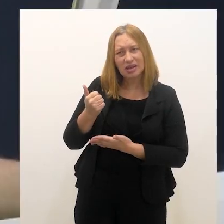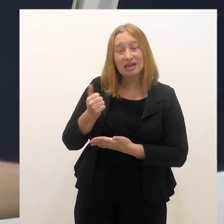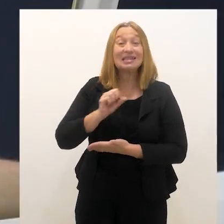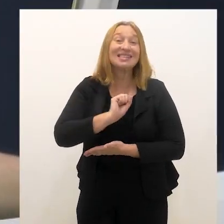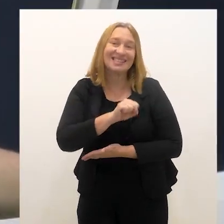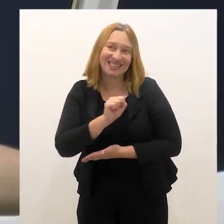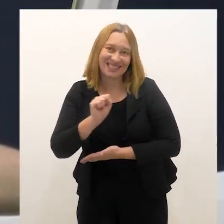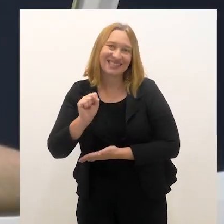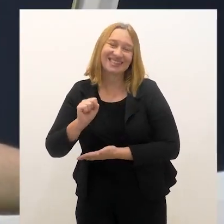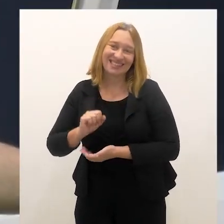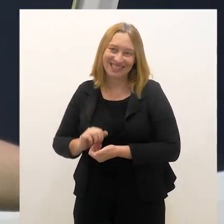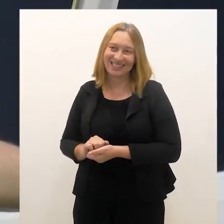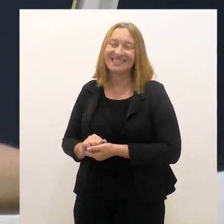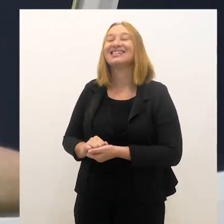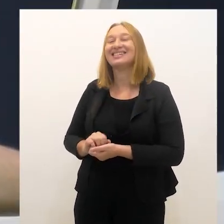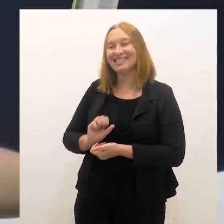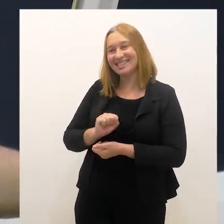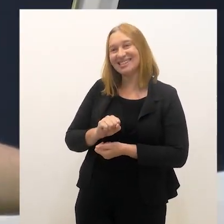Sim.